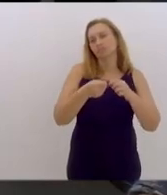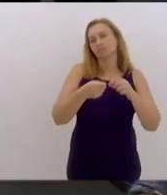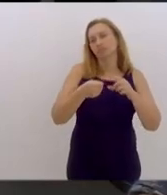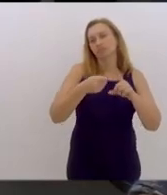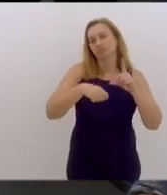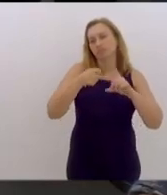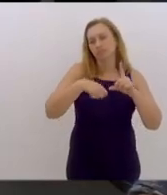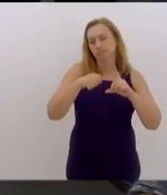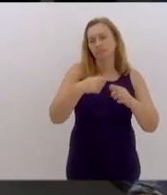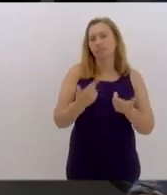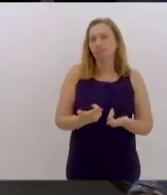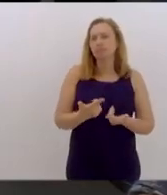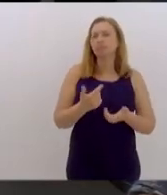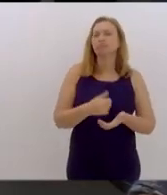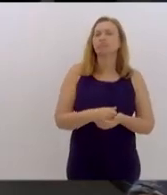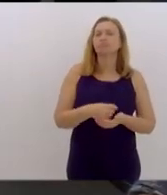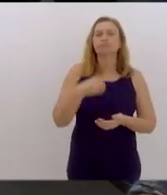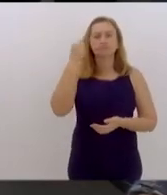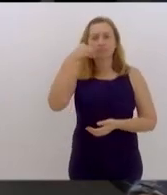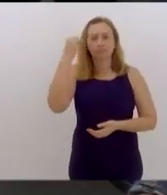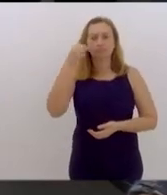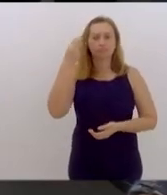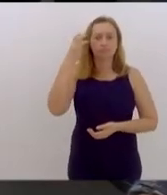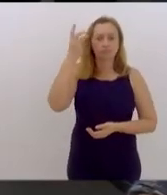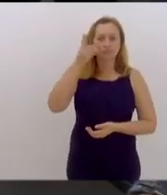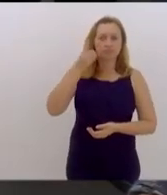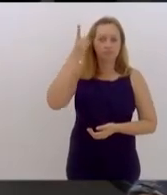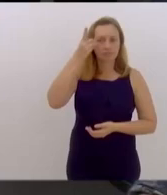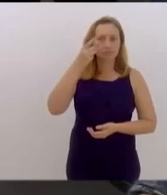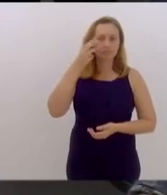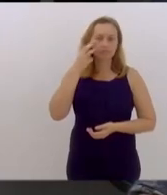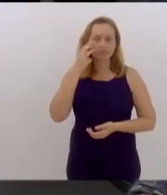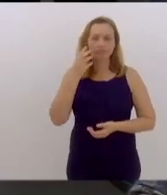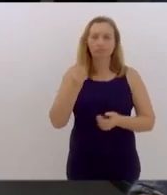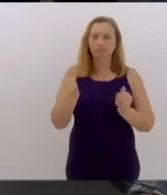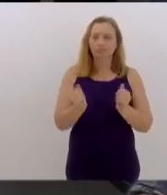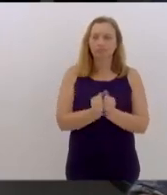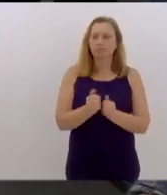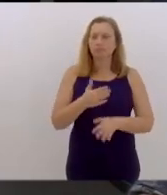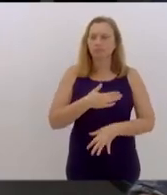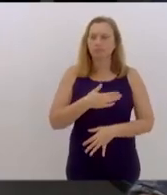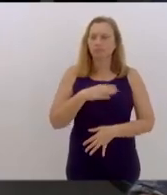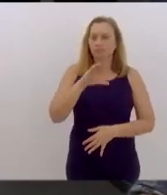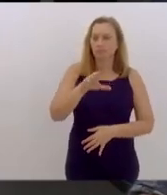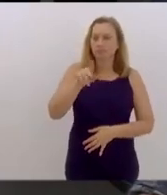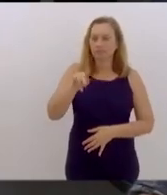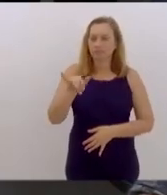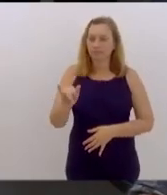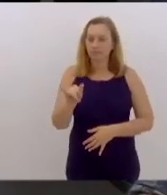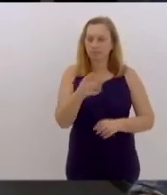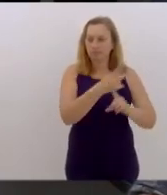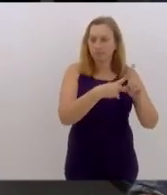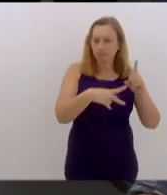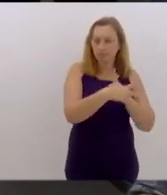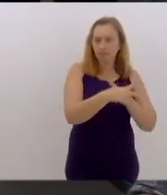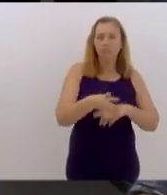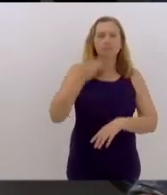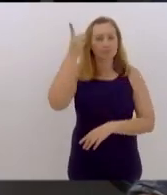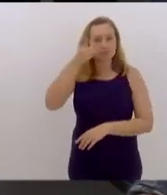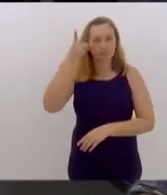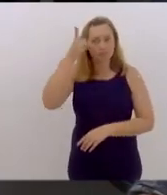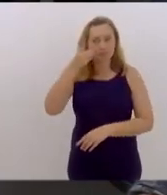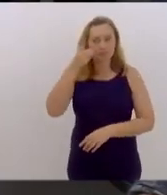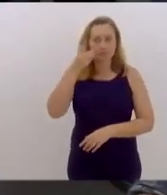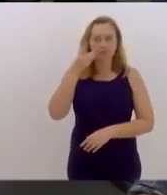uma experiência que o deputado waldeck vivenciou comigo que foi quando nós fizemos a CPI do Rio previdência e deputado